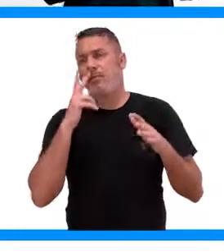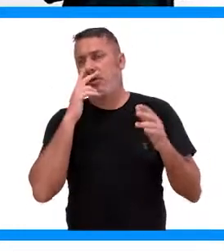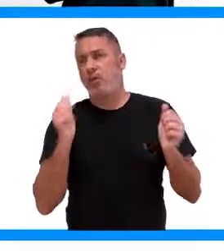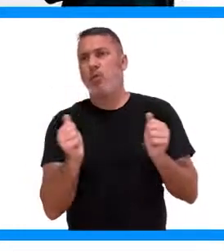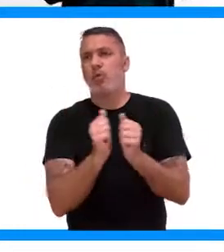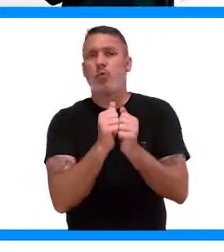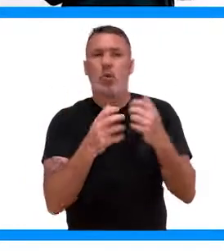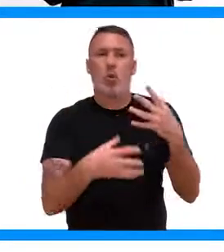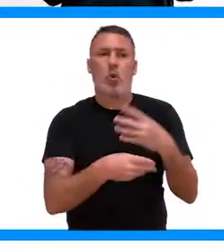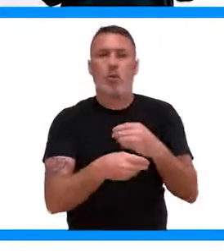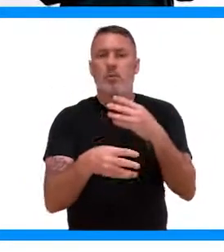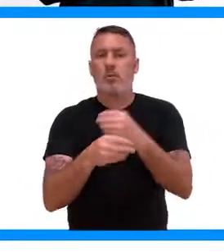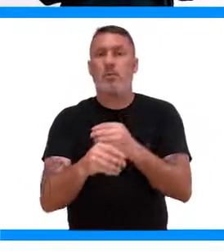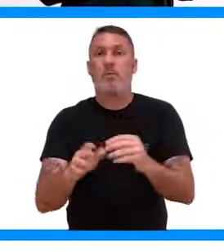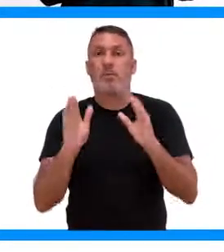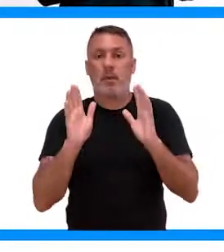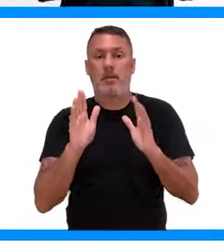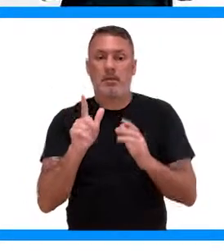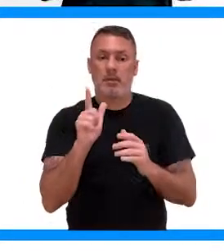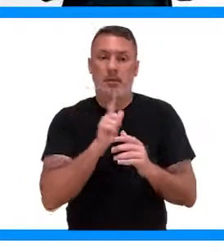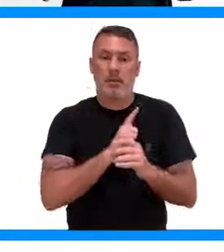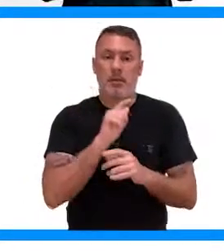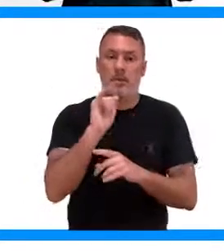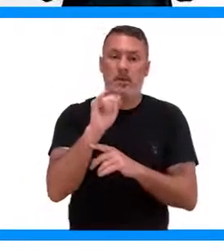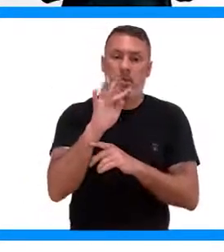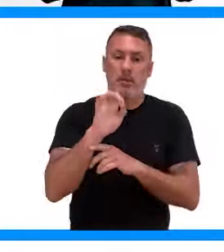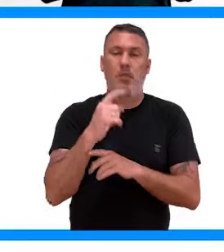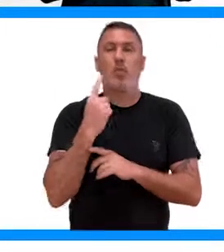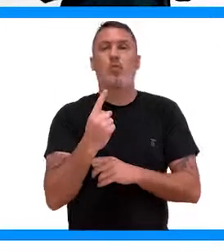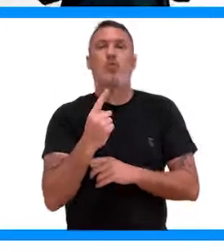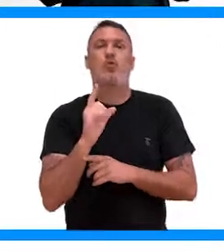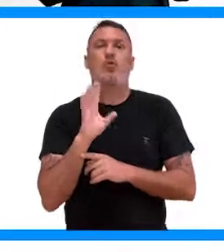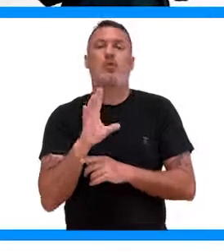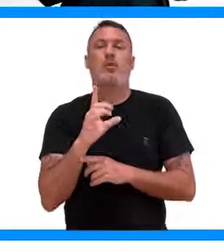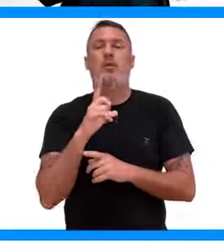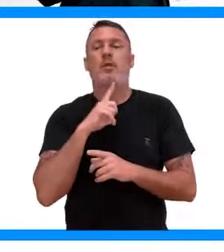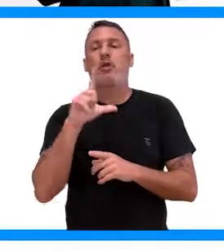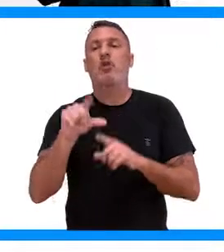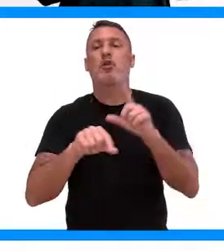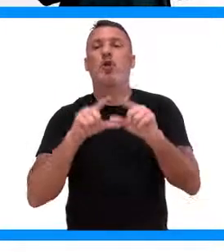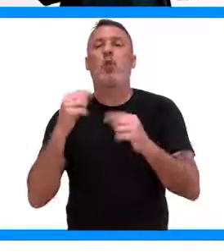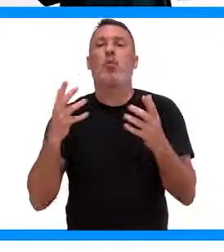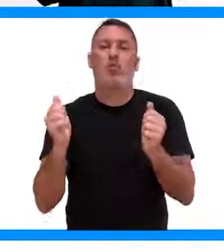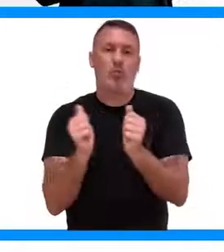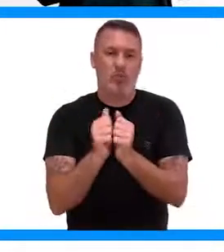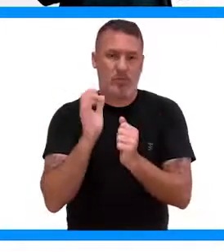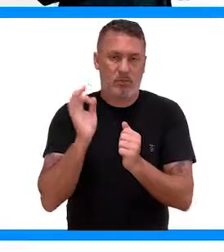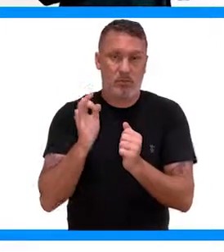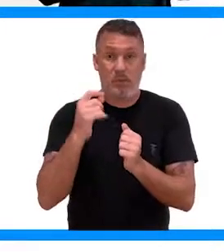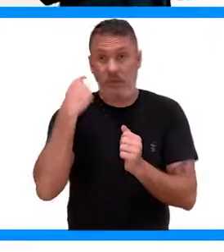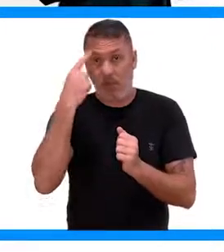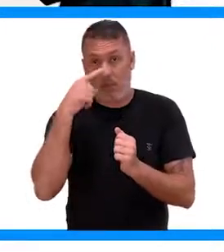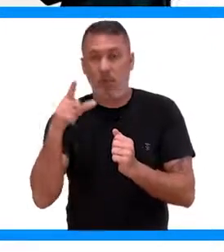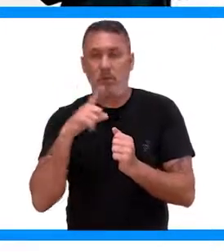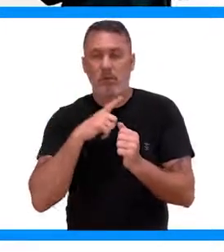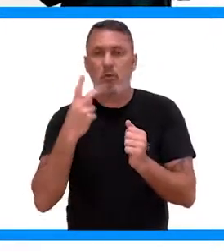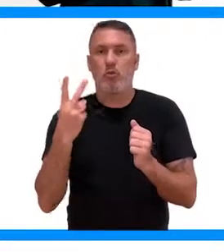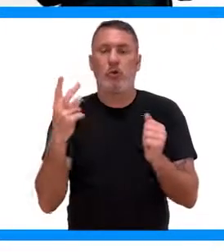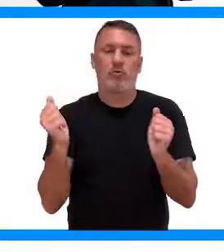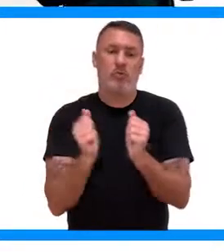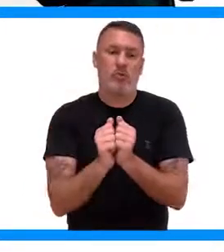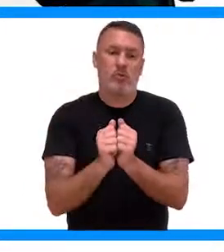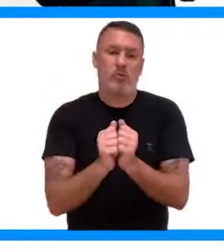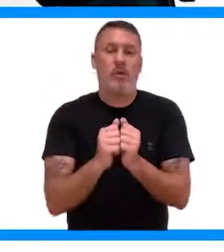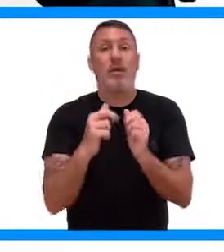até juntar um verbo a um complemento, mas além de ter o hífen, é só um. A gente escolhe qual que a gente vai juntar. Em espanhol